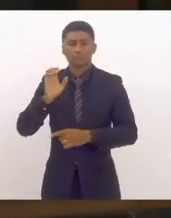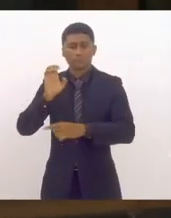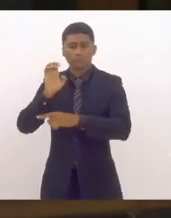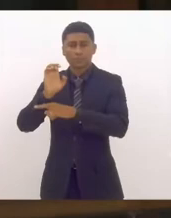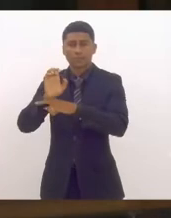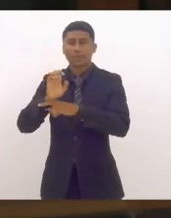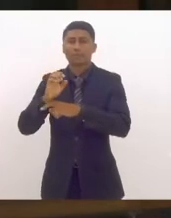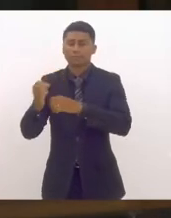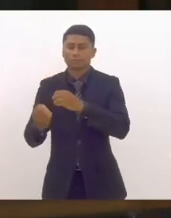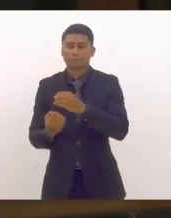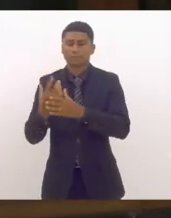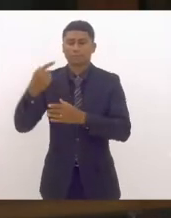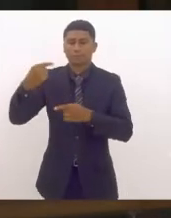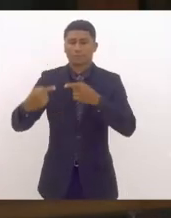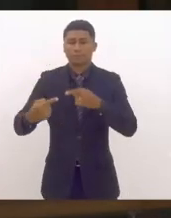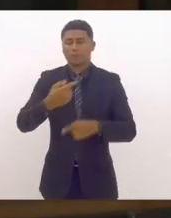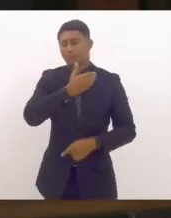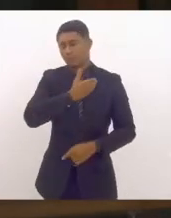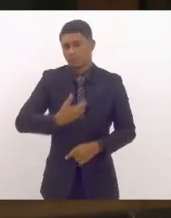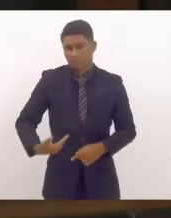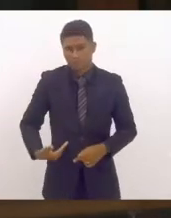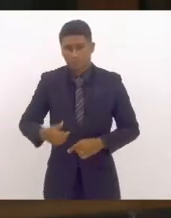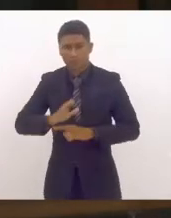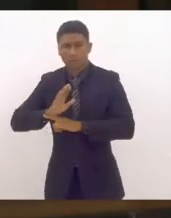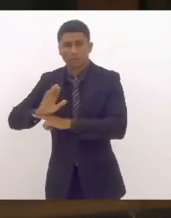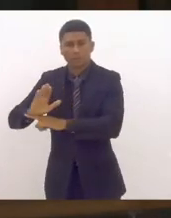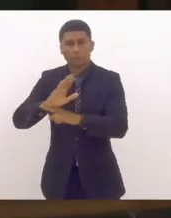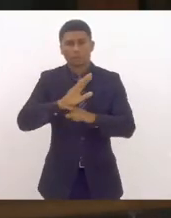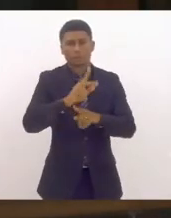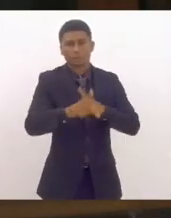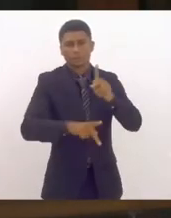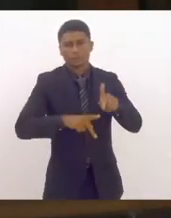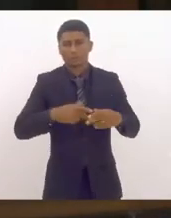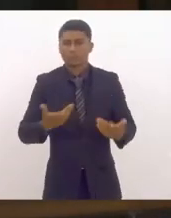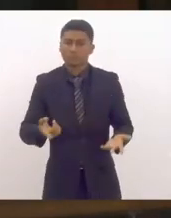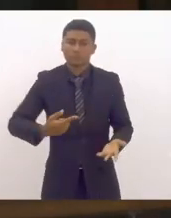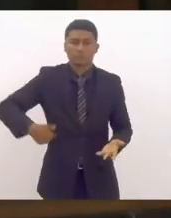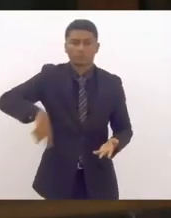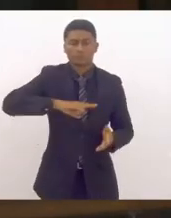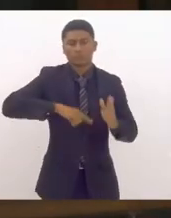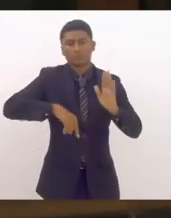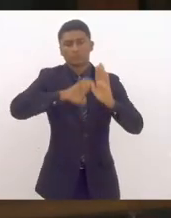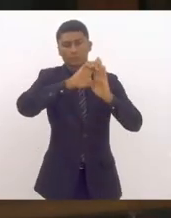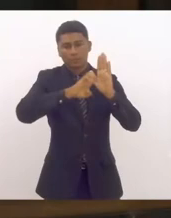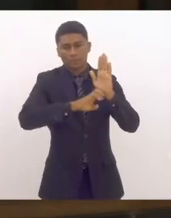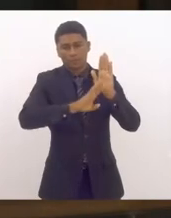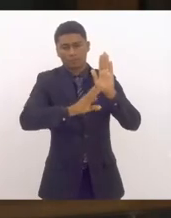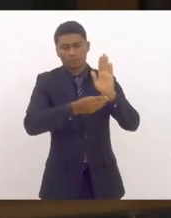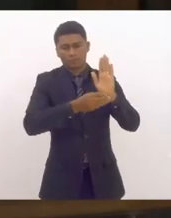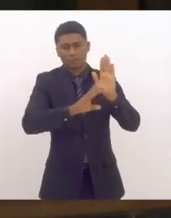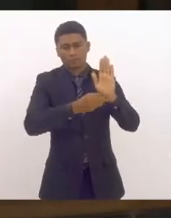população. Então, nós colocamos duas emendas, tá, deputada Marta Rocha, que